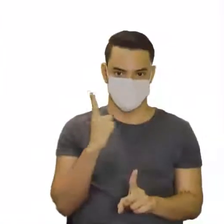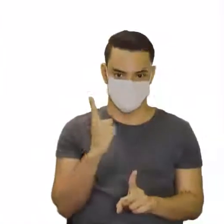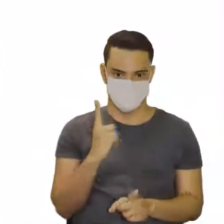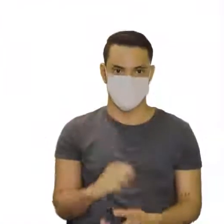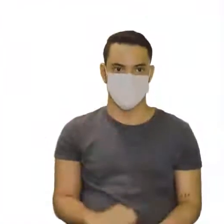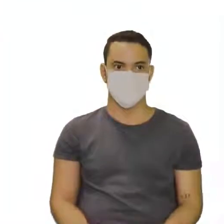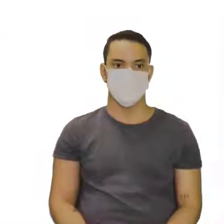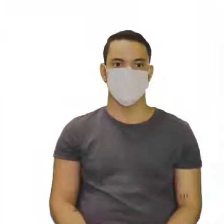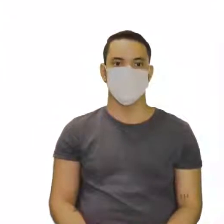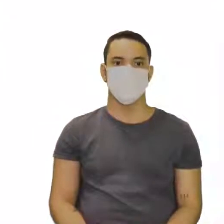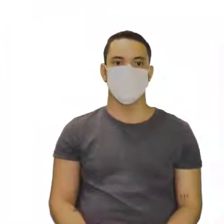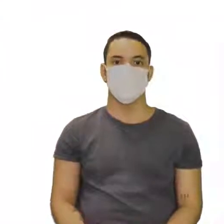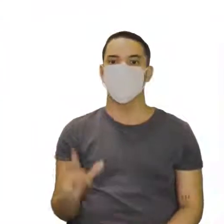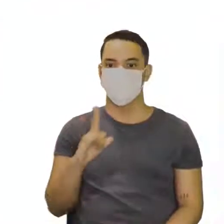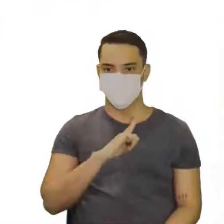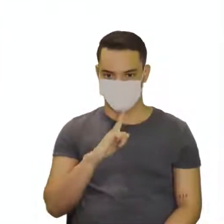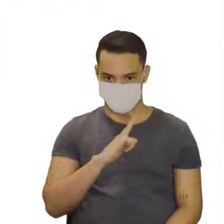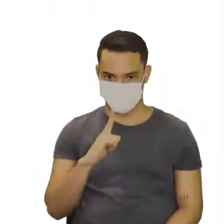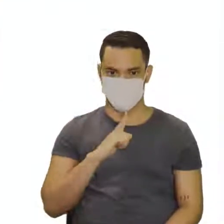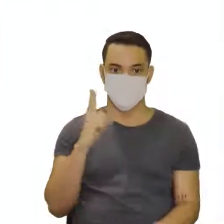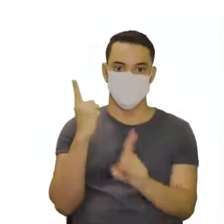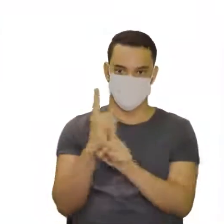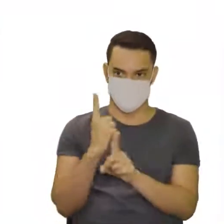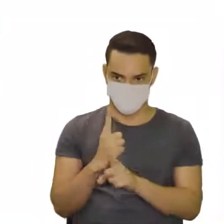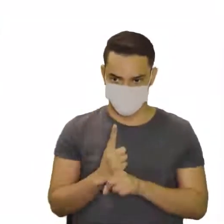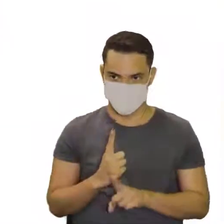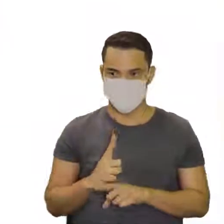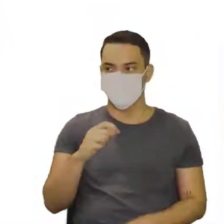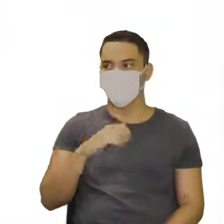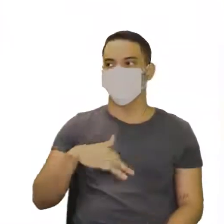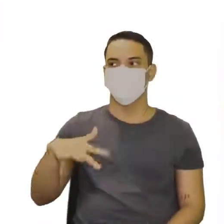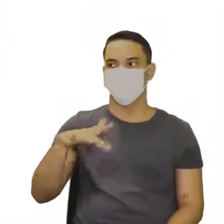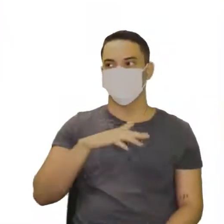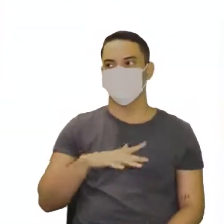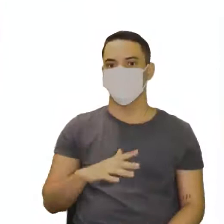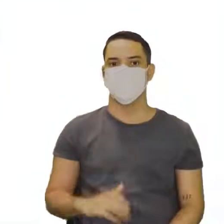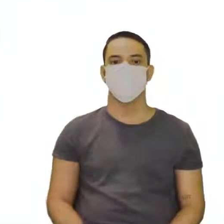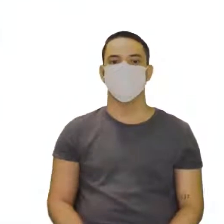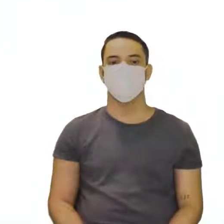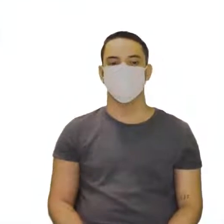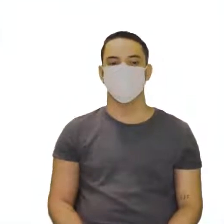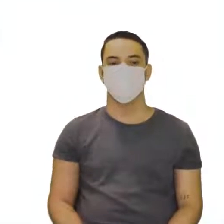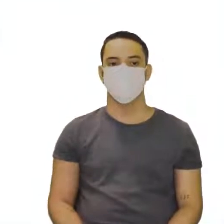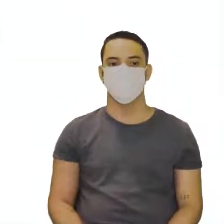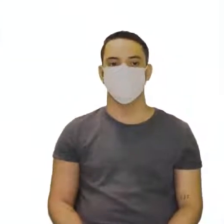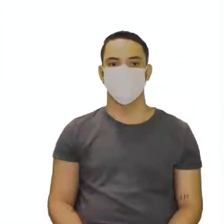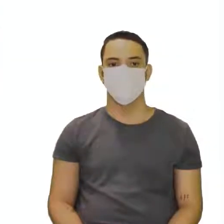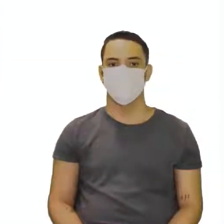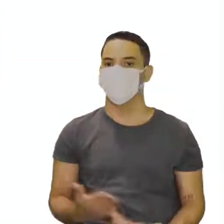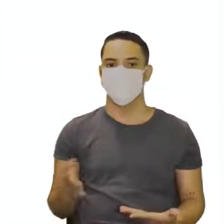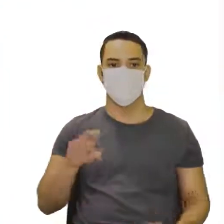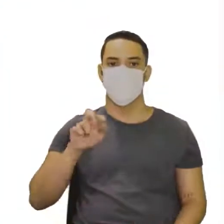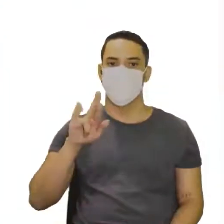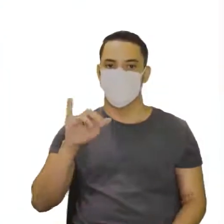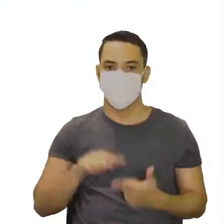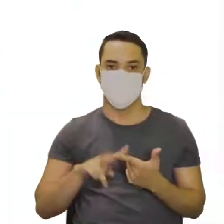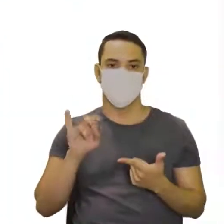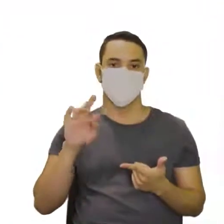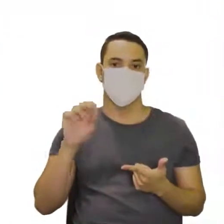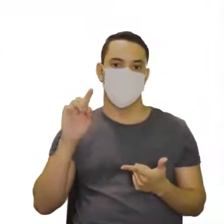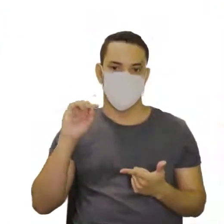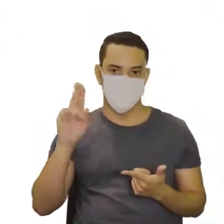corrente elétrica eu gerava campo magnético, tá, pessoal? E isso foi uma das descobertas dele. Bateria, ventilador.